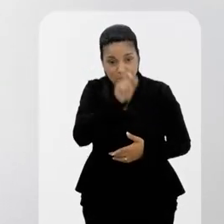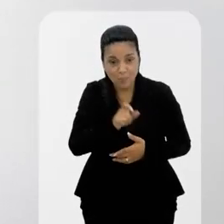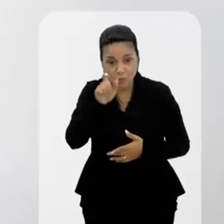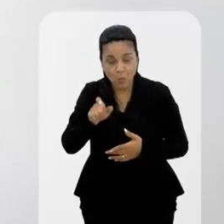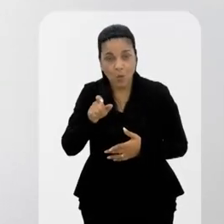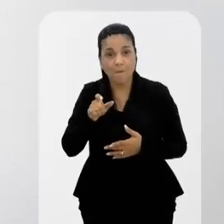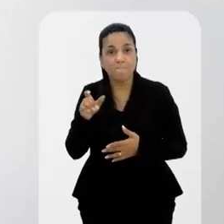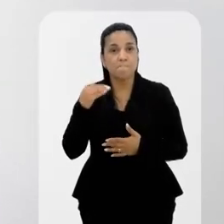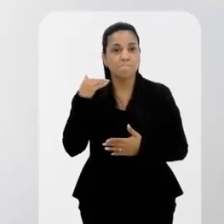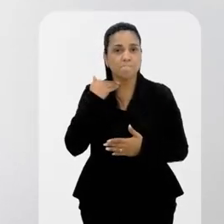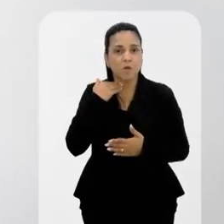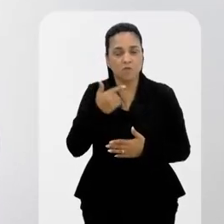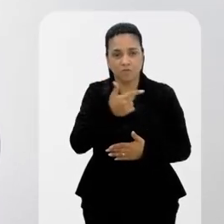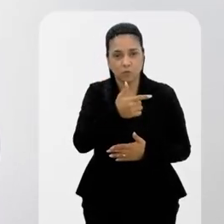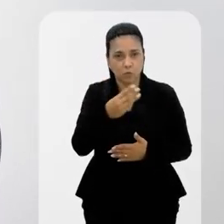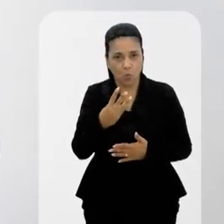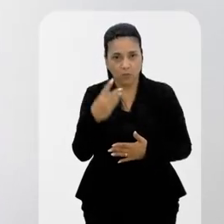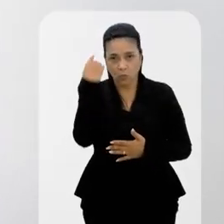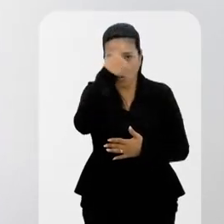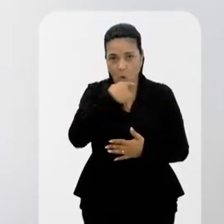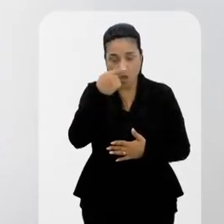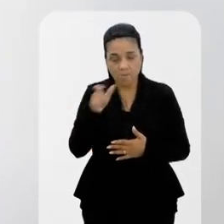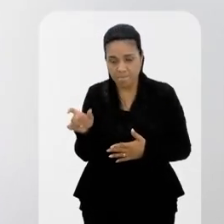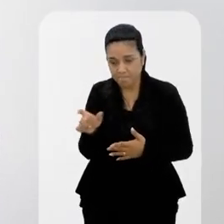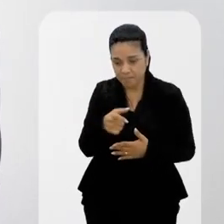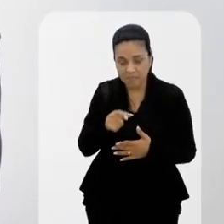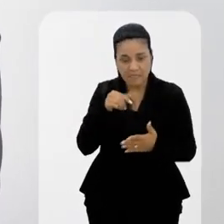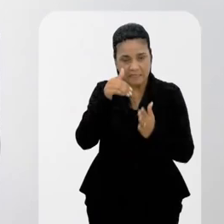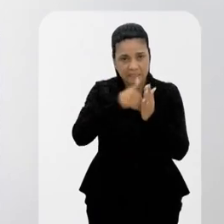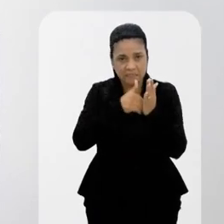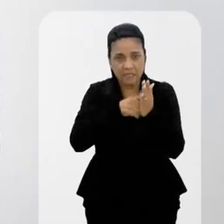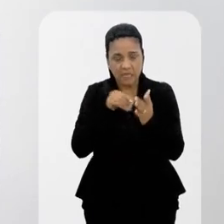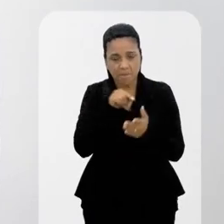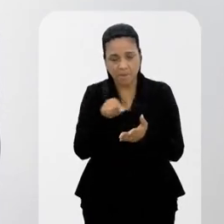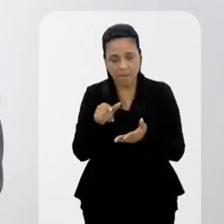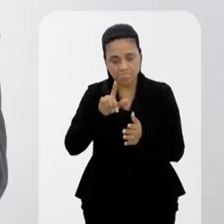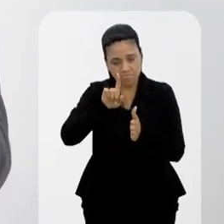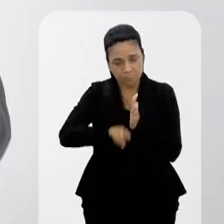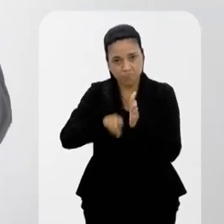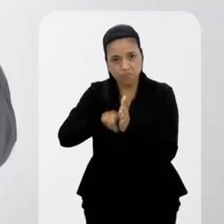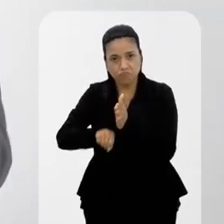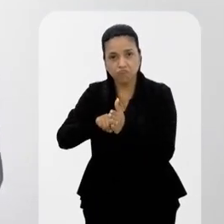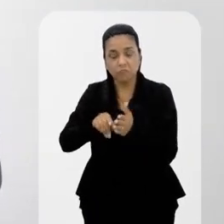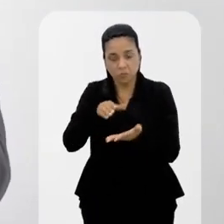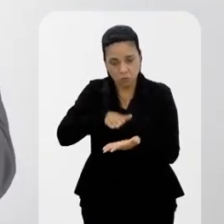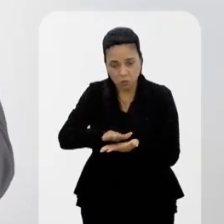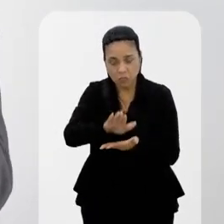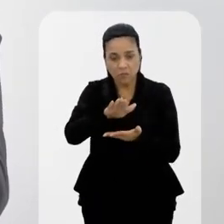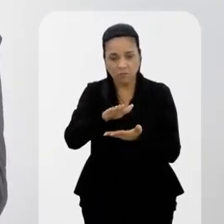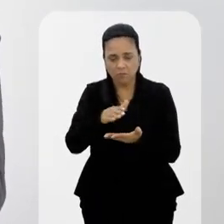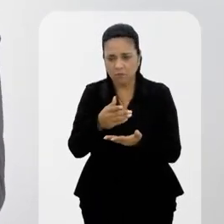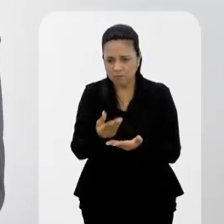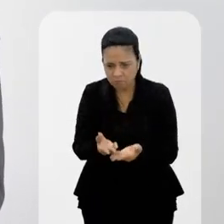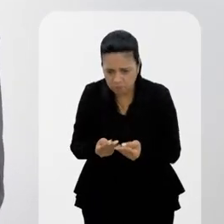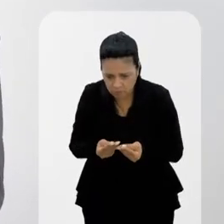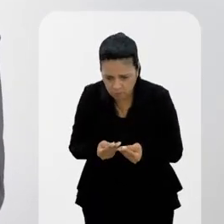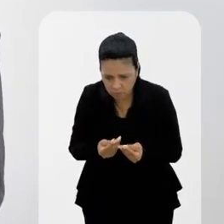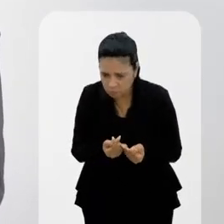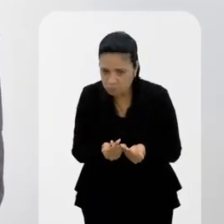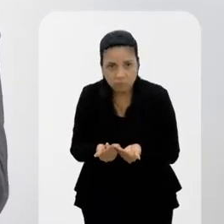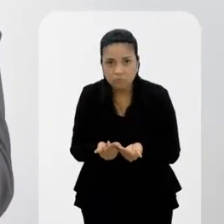que vai no banco 24 horas, introduz o cartão, tira o cartão, digita senhas, acusa o débito, sai o extrato, mas o dinheiro não